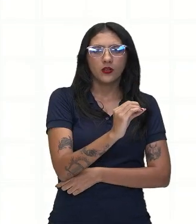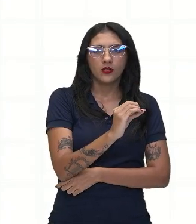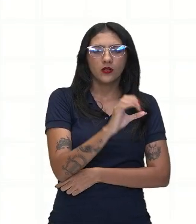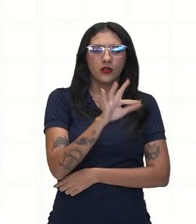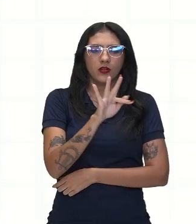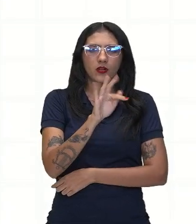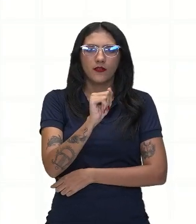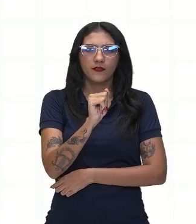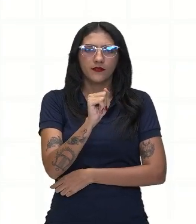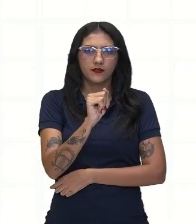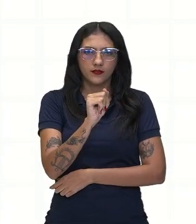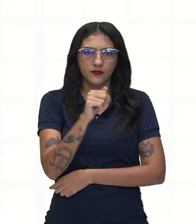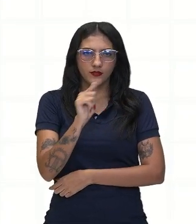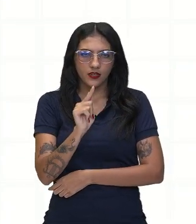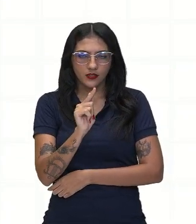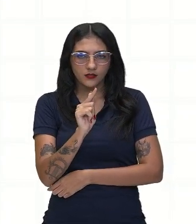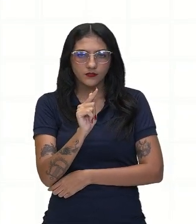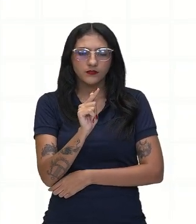então,